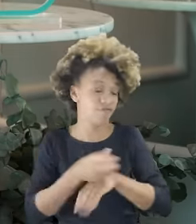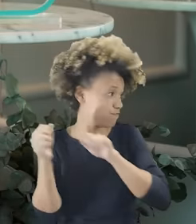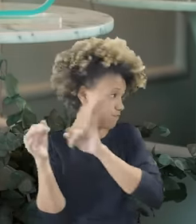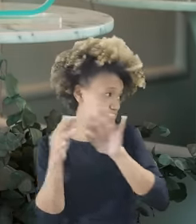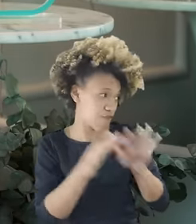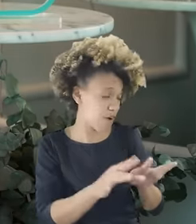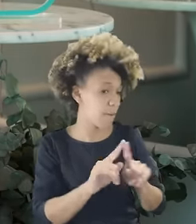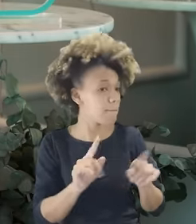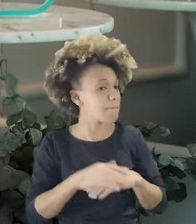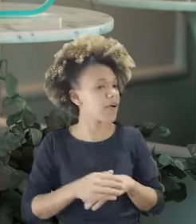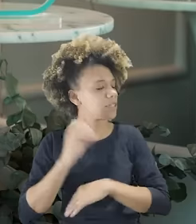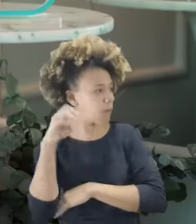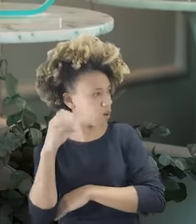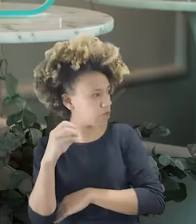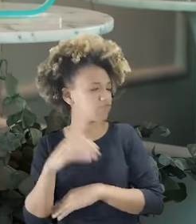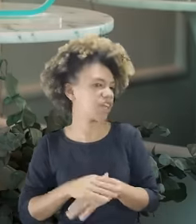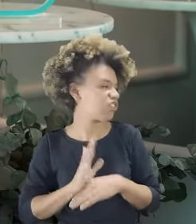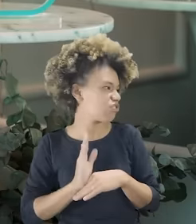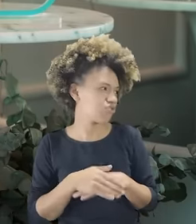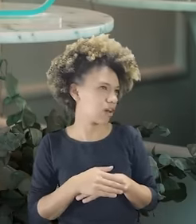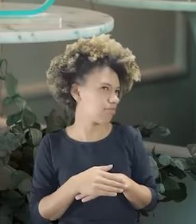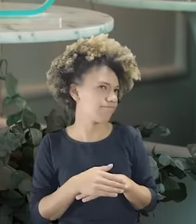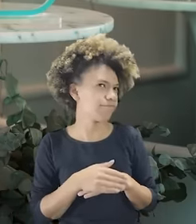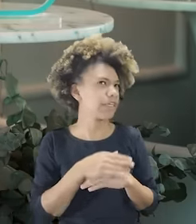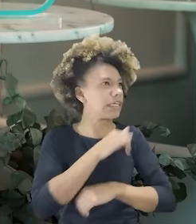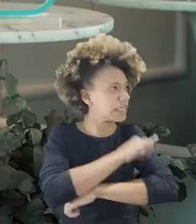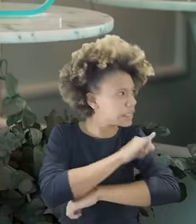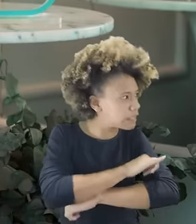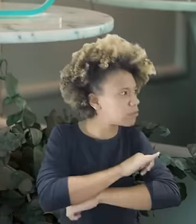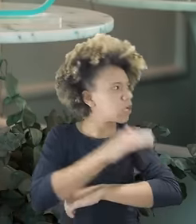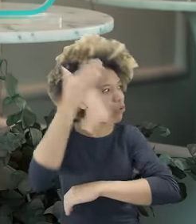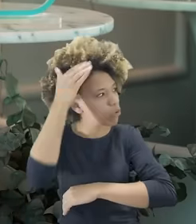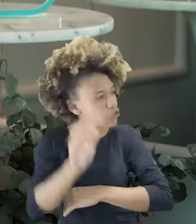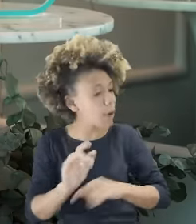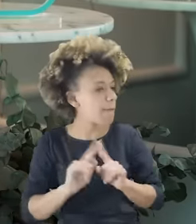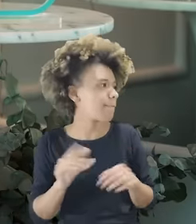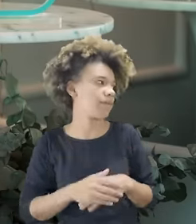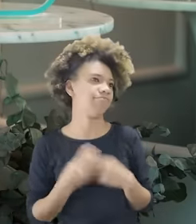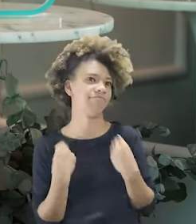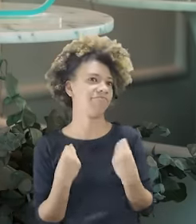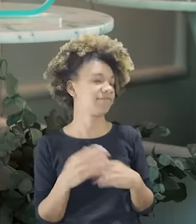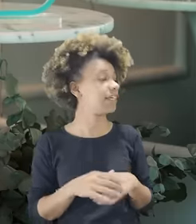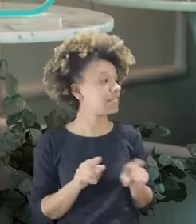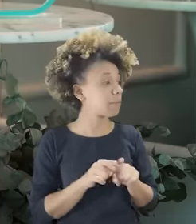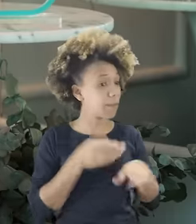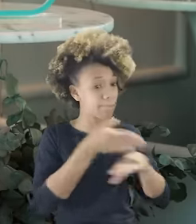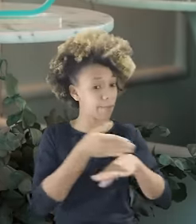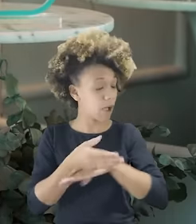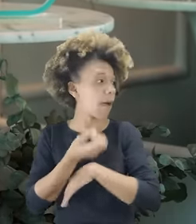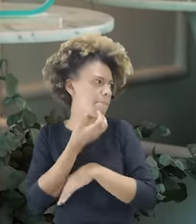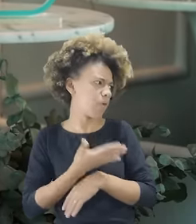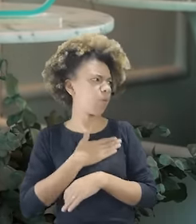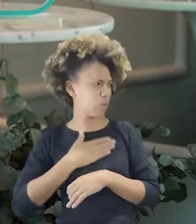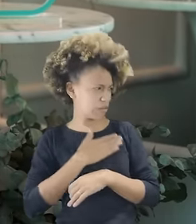todo mundo vai né mas Porto Alegre já passou Rio e Curitiba é um absurdo que Porto Alegre e uns comediantes